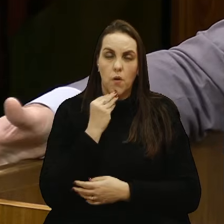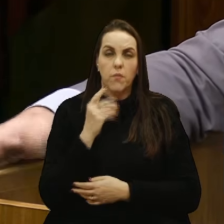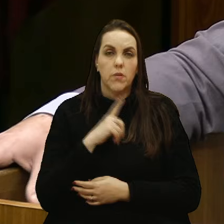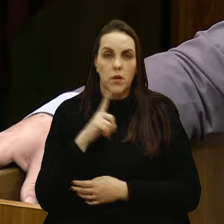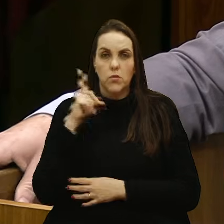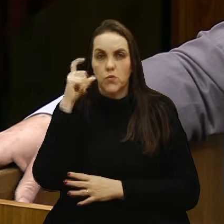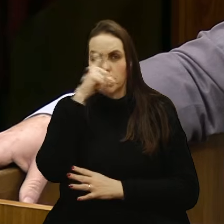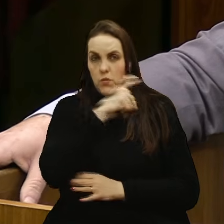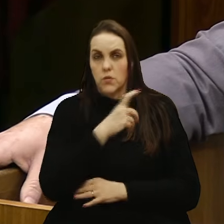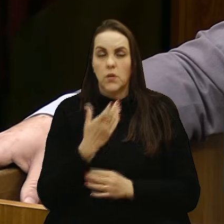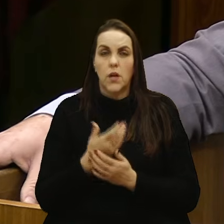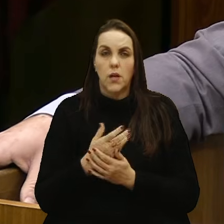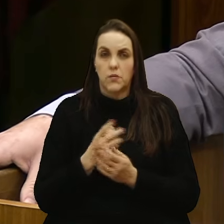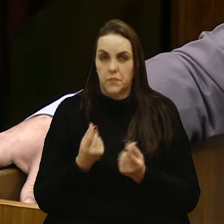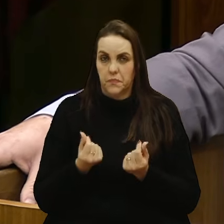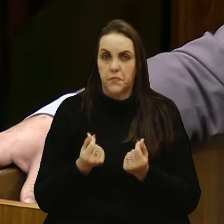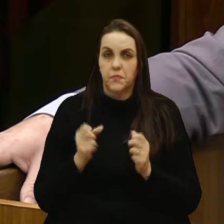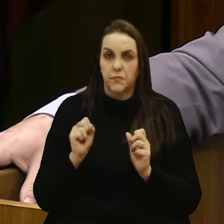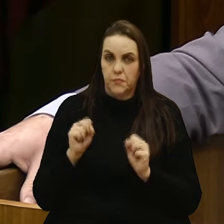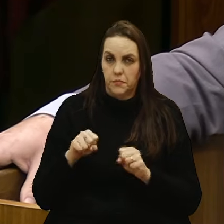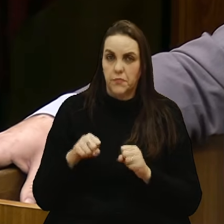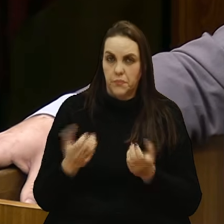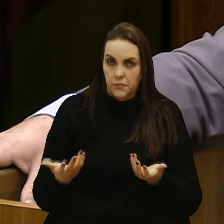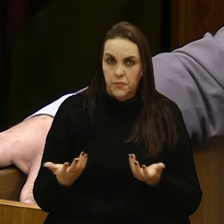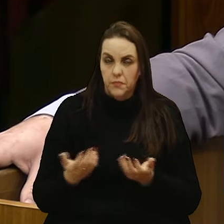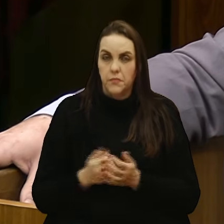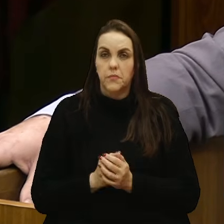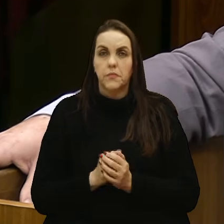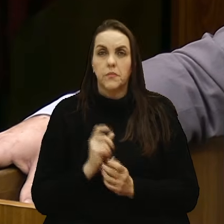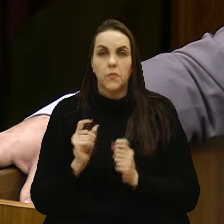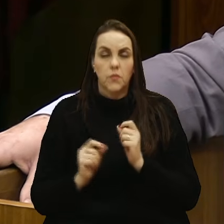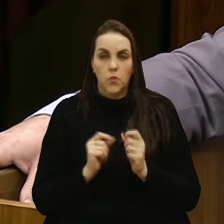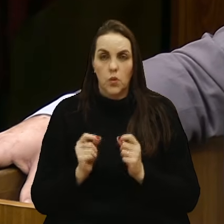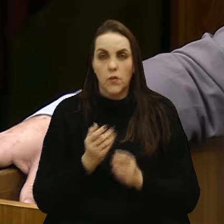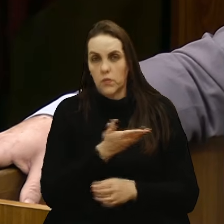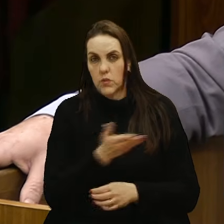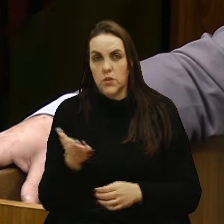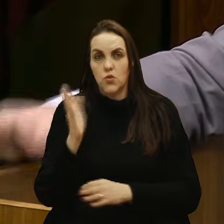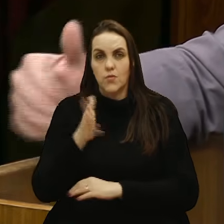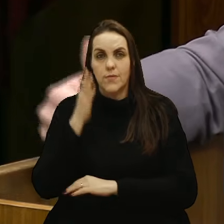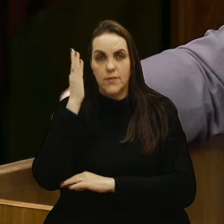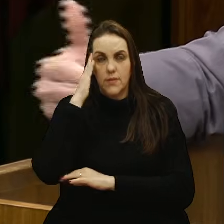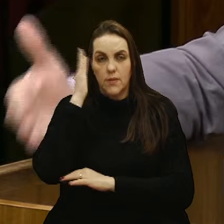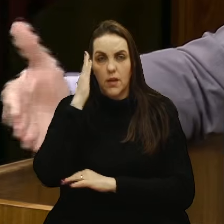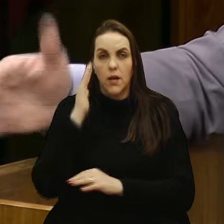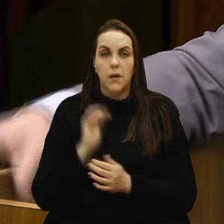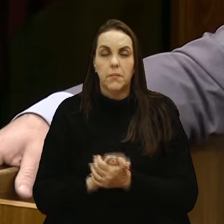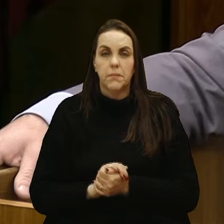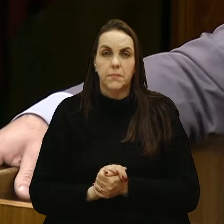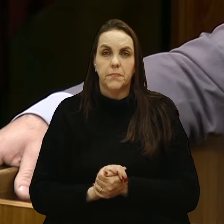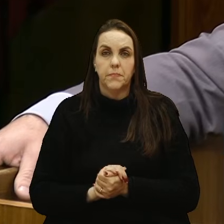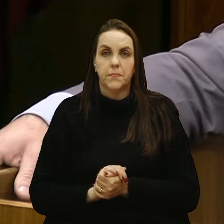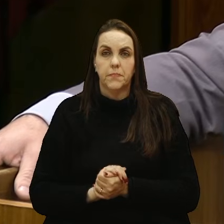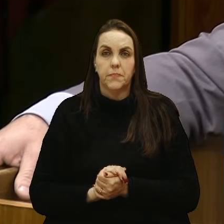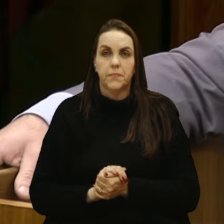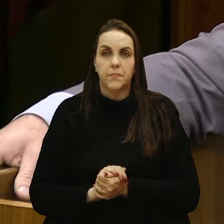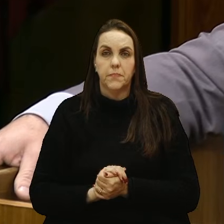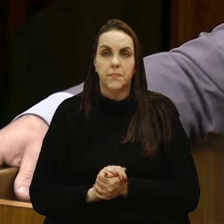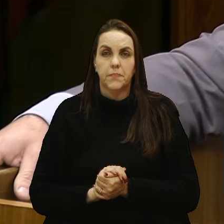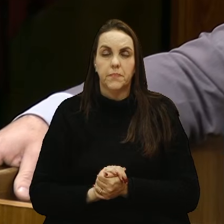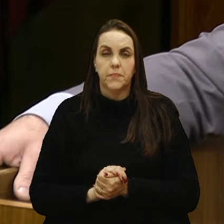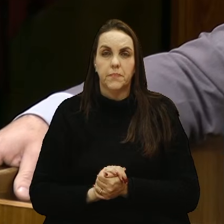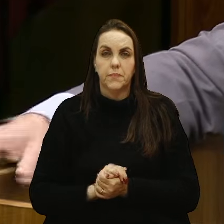dificuldades financeiras, sim, em face do que os senhores e senhoras já sabem, né, na questão